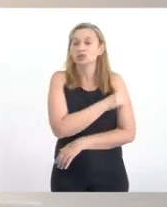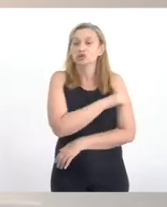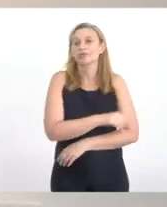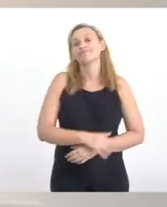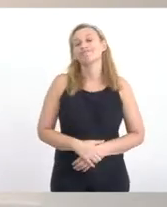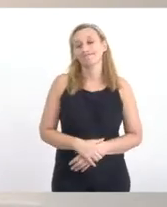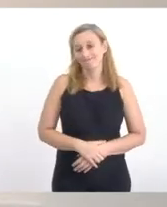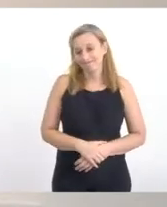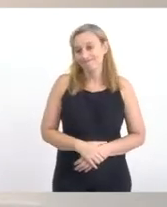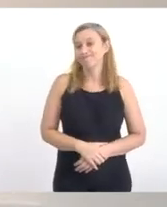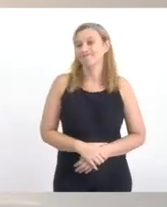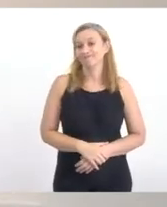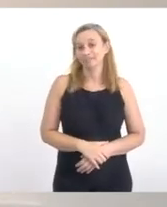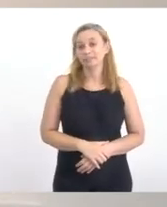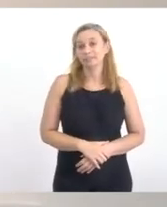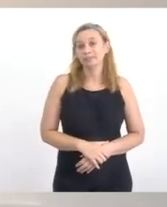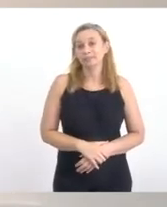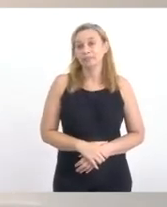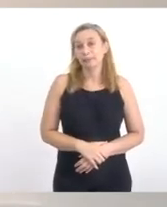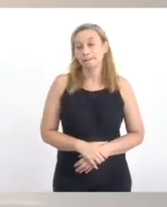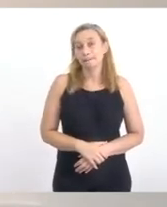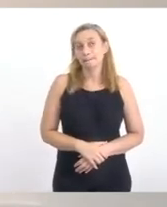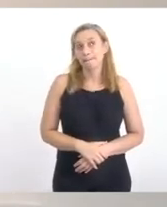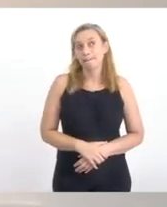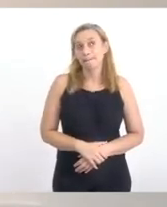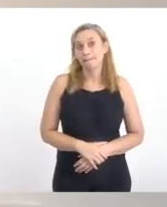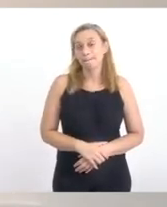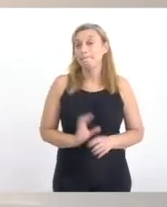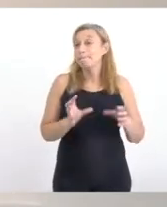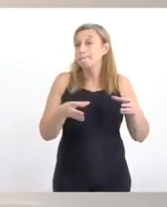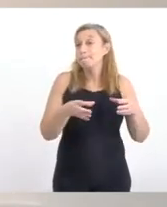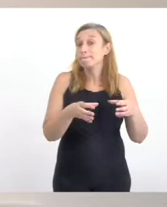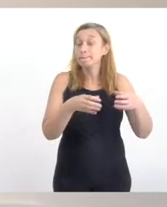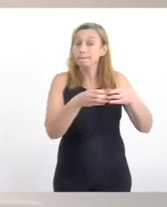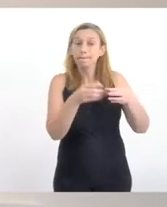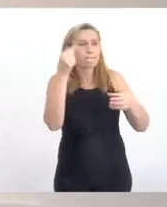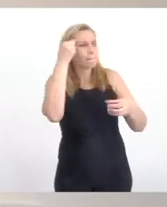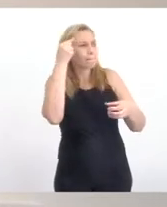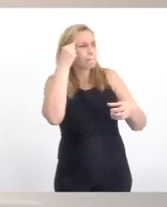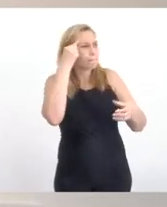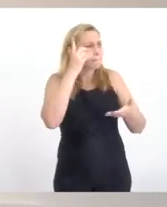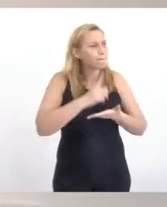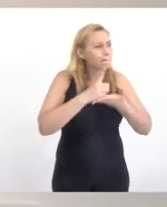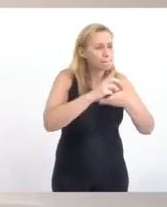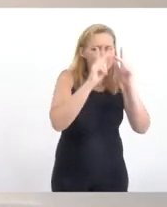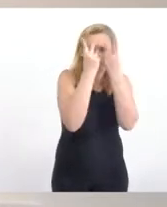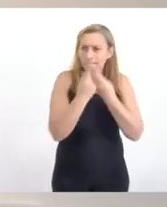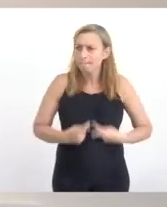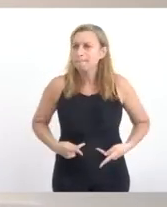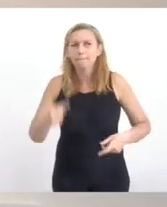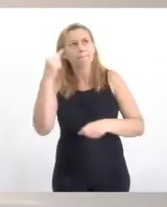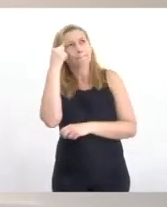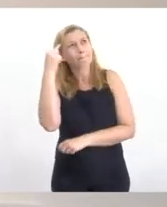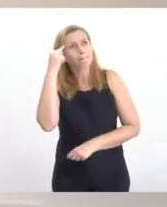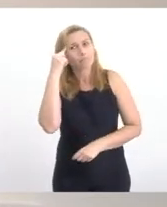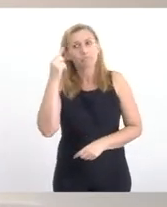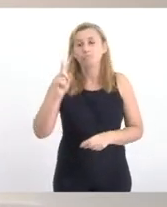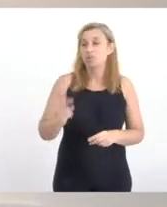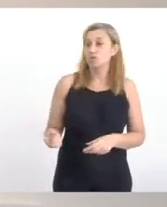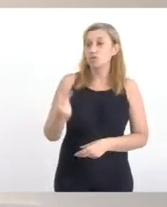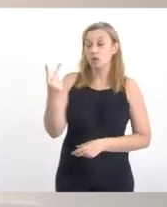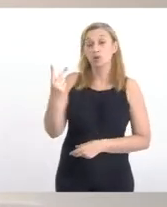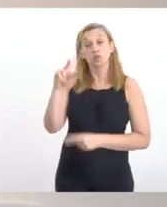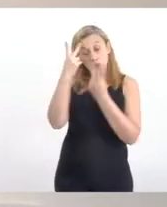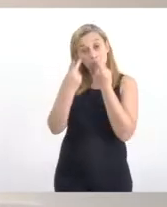Rio de Janeiro né da de uma comissão que pense a dignidade humana que pense né os